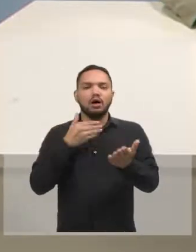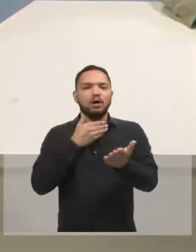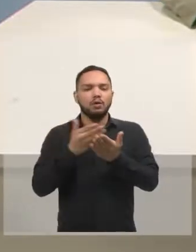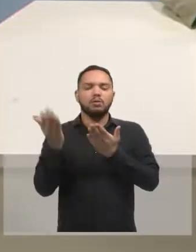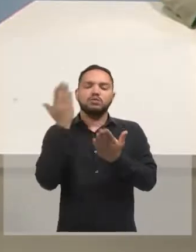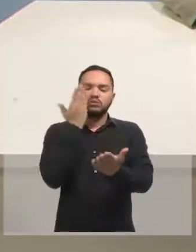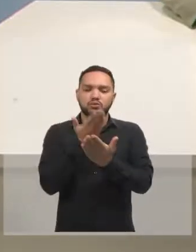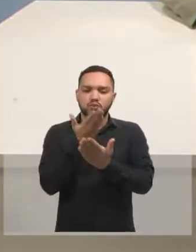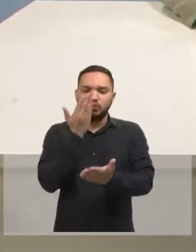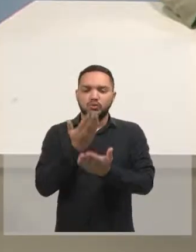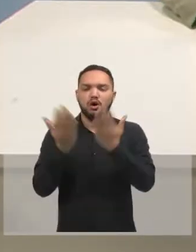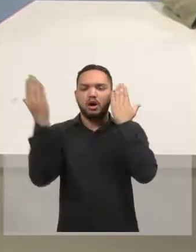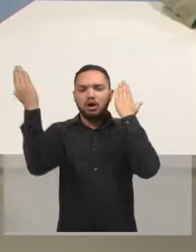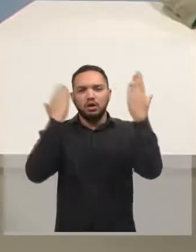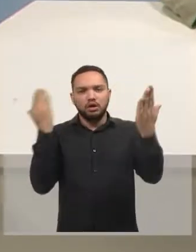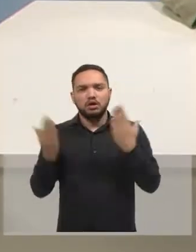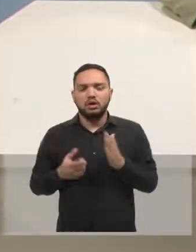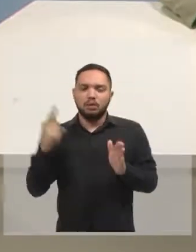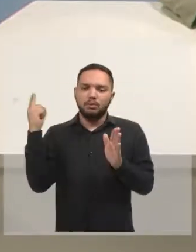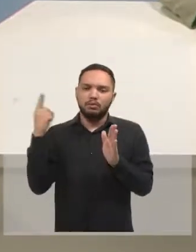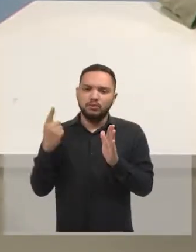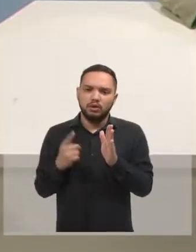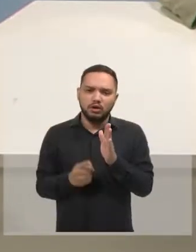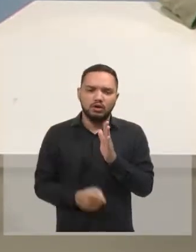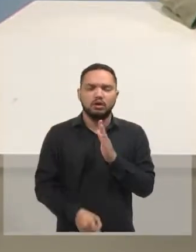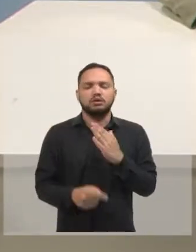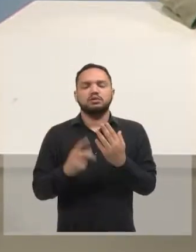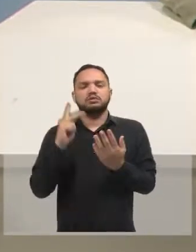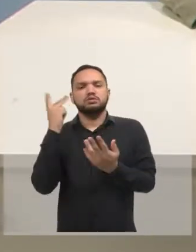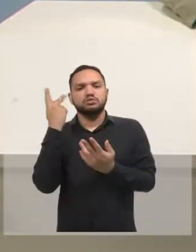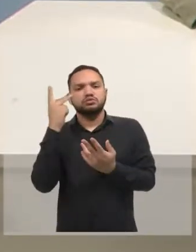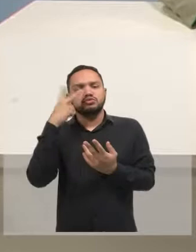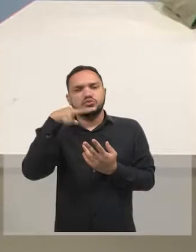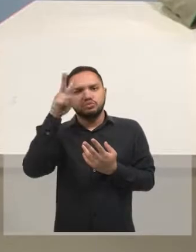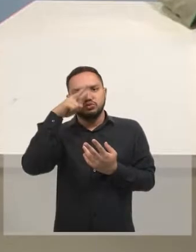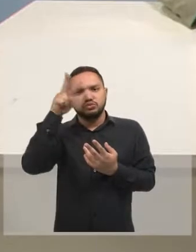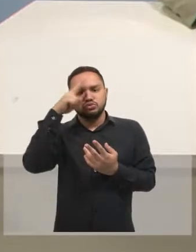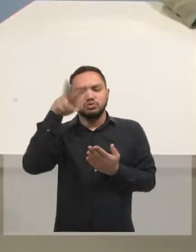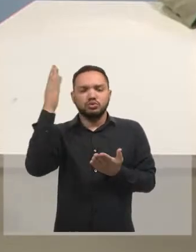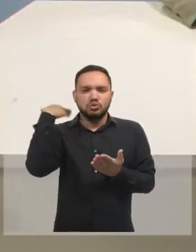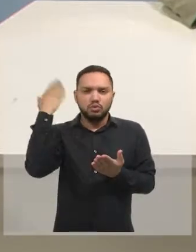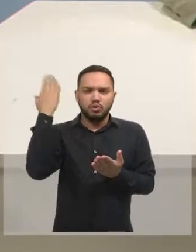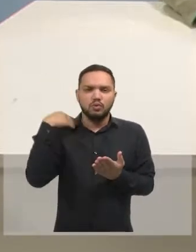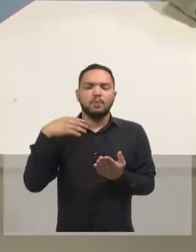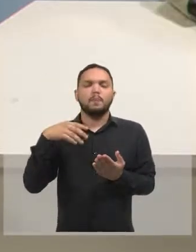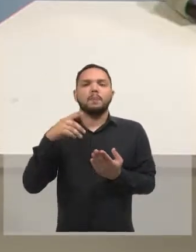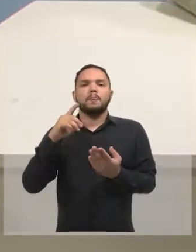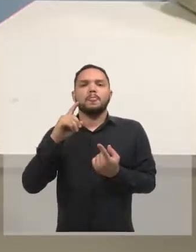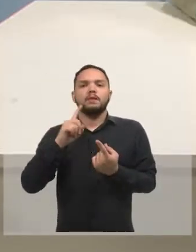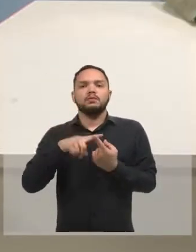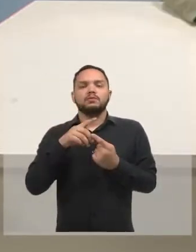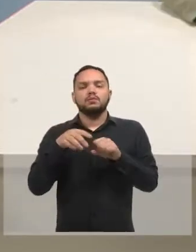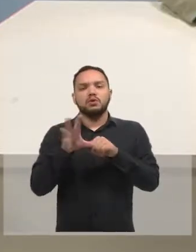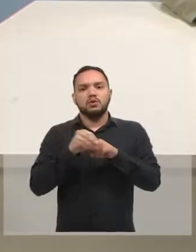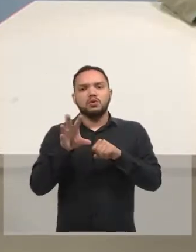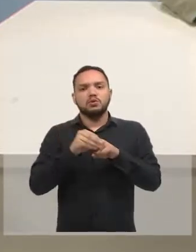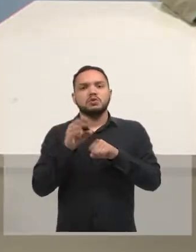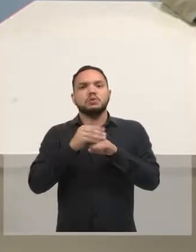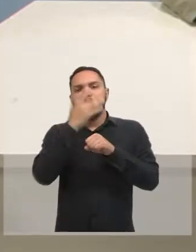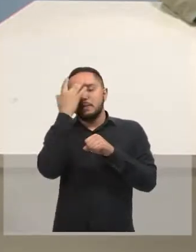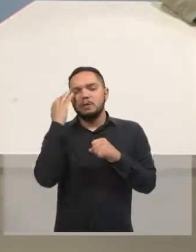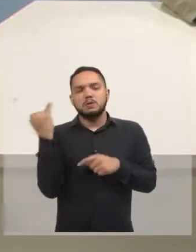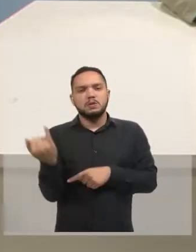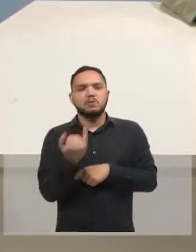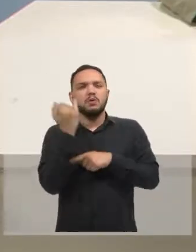analisar, estudar, se aprofundar, né, na história, nos pensamentos, nos conhecimentos de